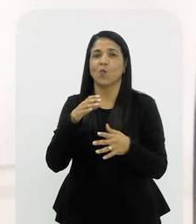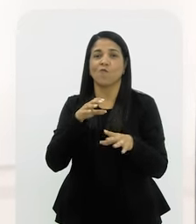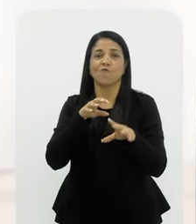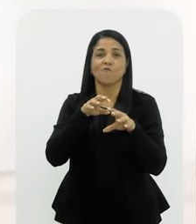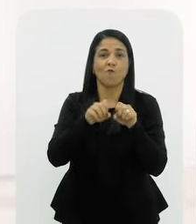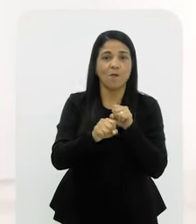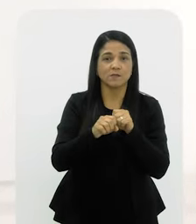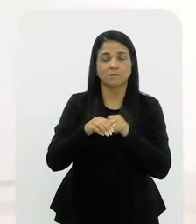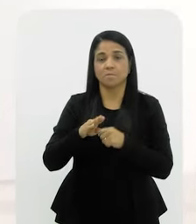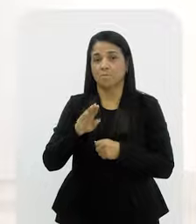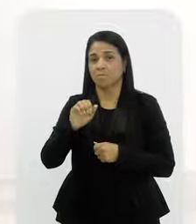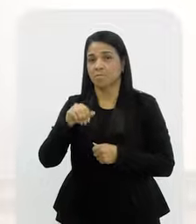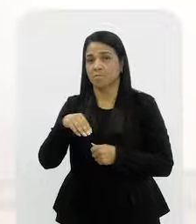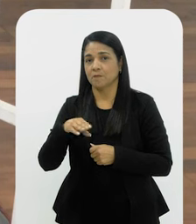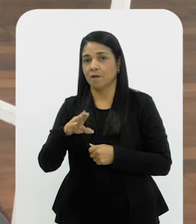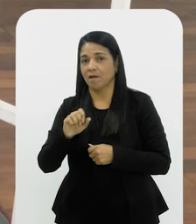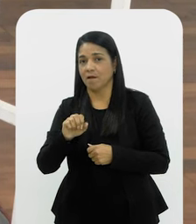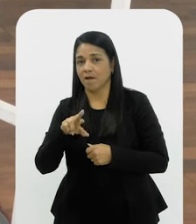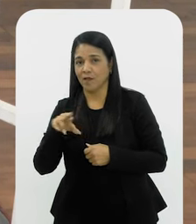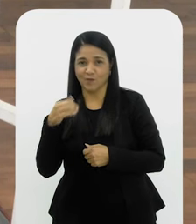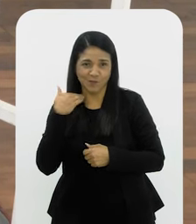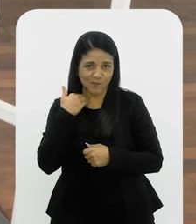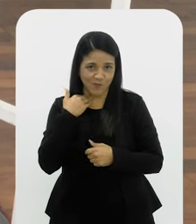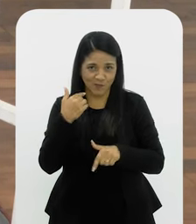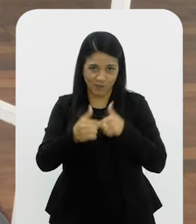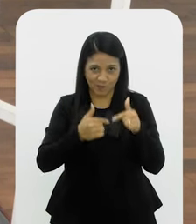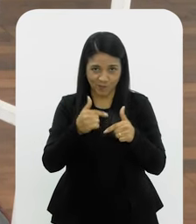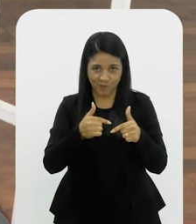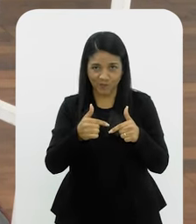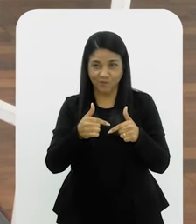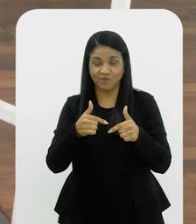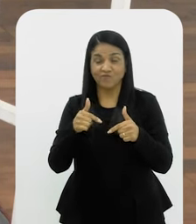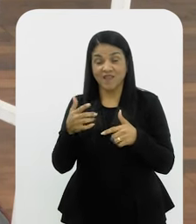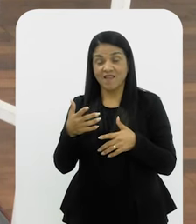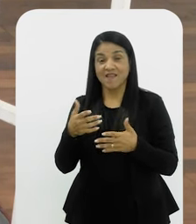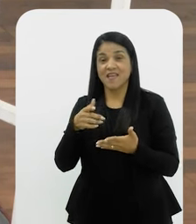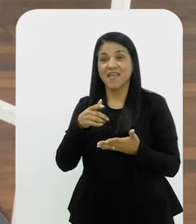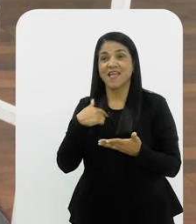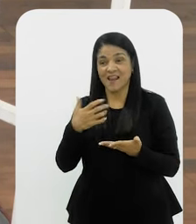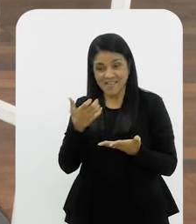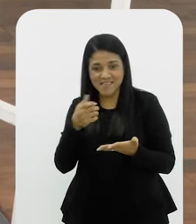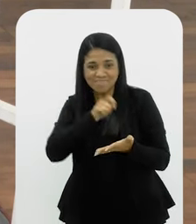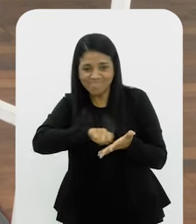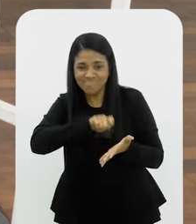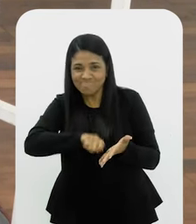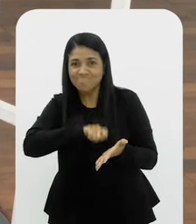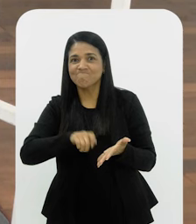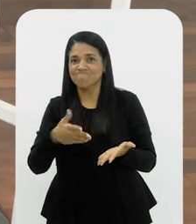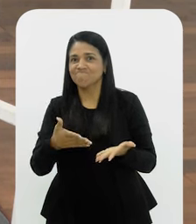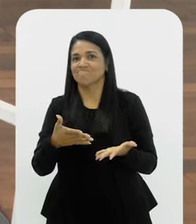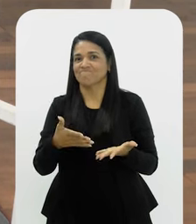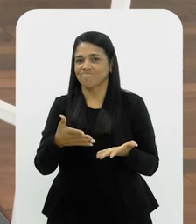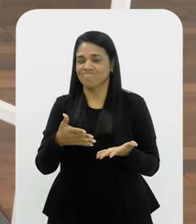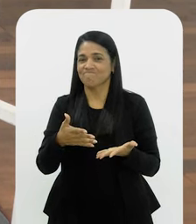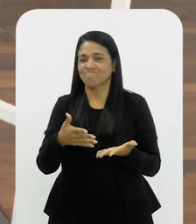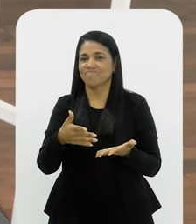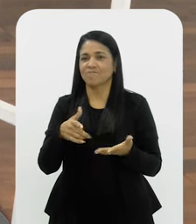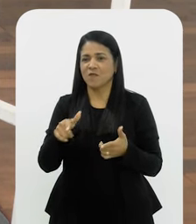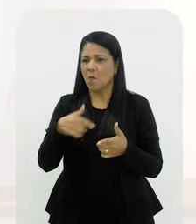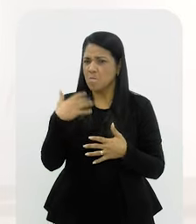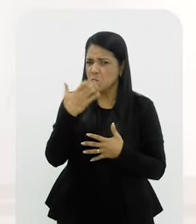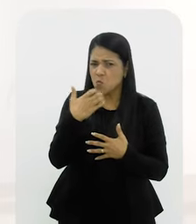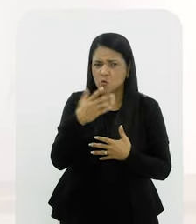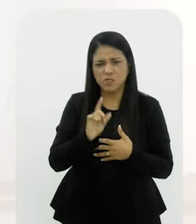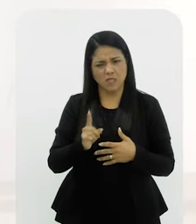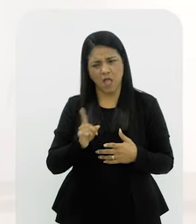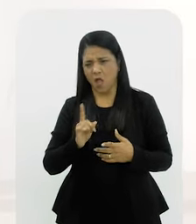bancário. Olha, você fez assim para Banco do Brasil. Falar pianista. Não, aqui não, era aqui. E não, você não vai ficar